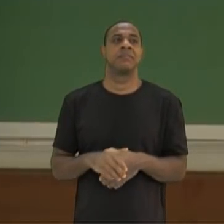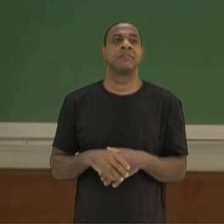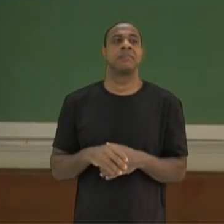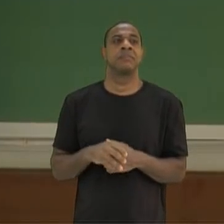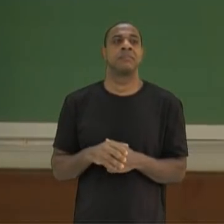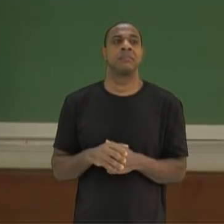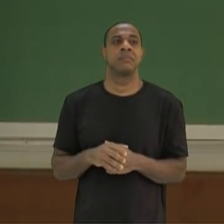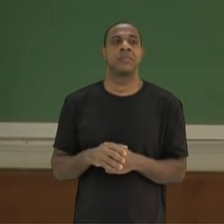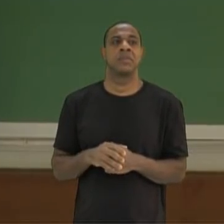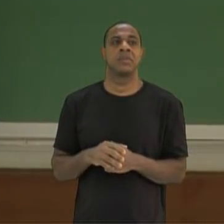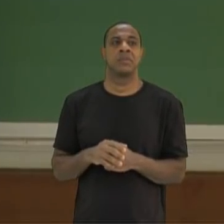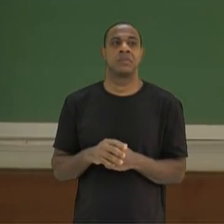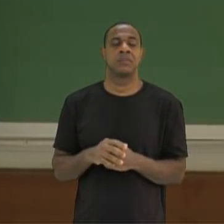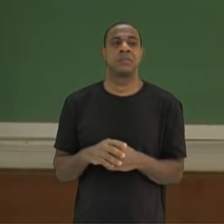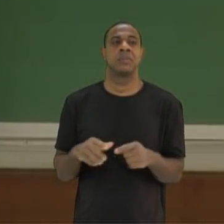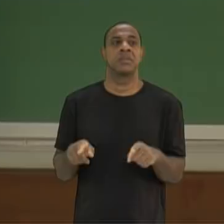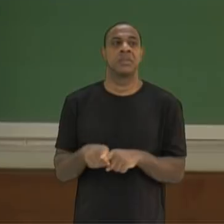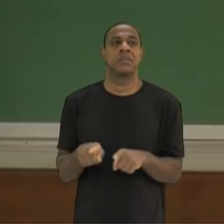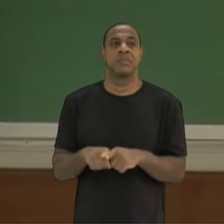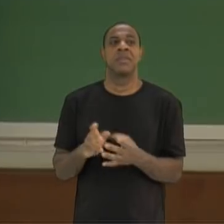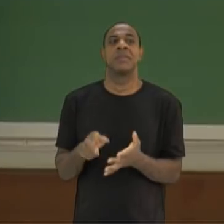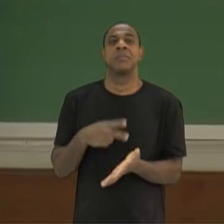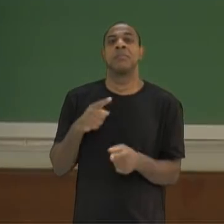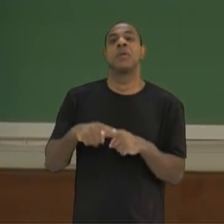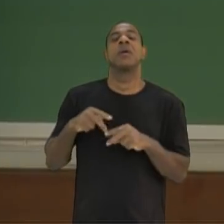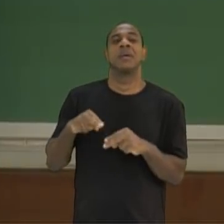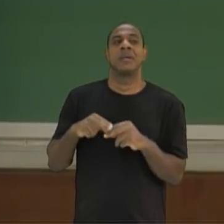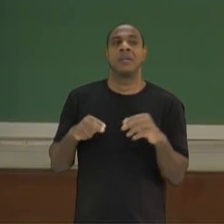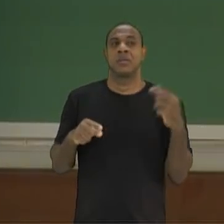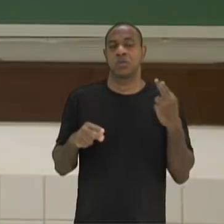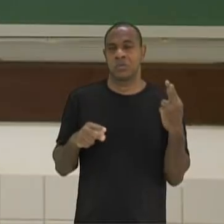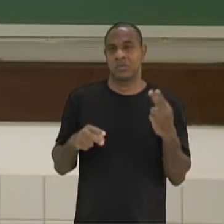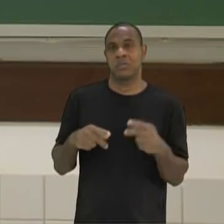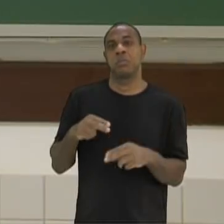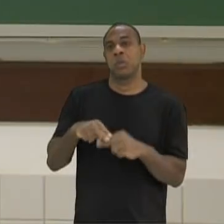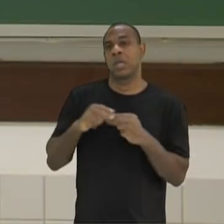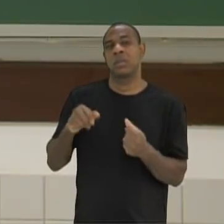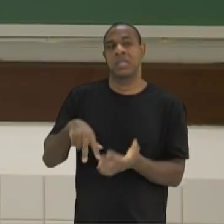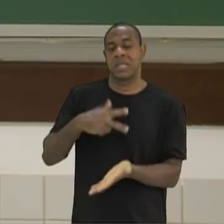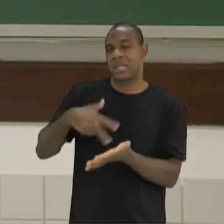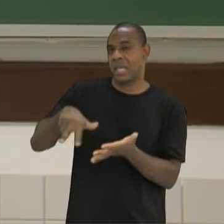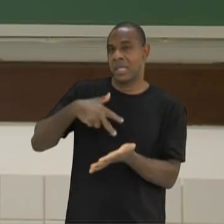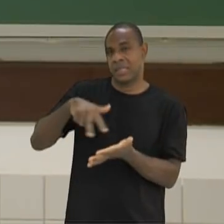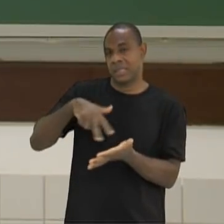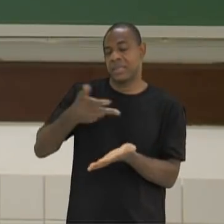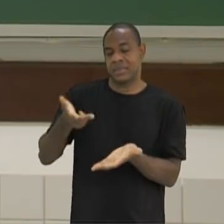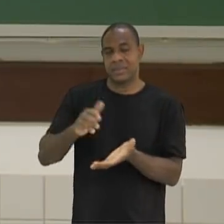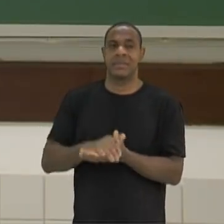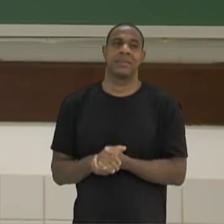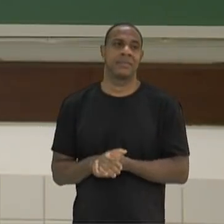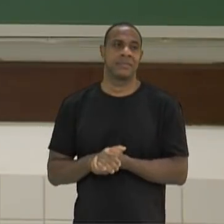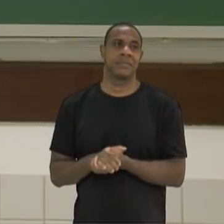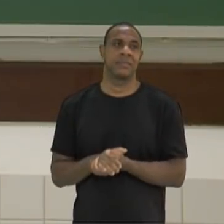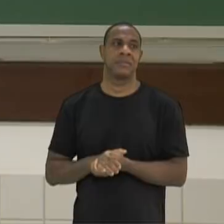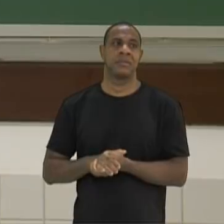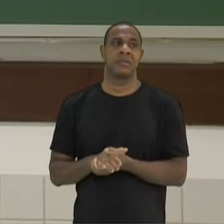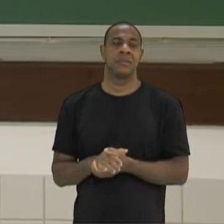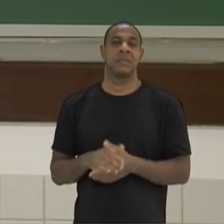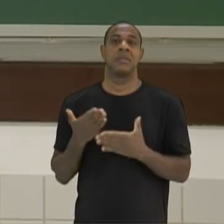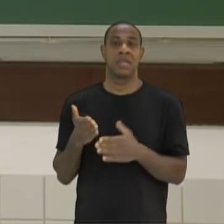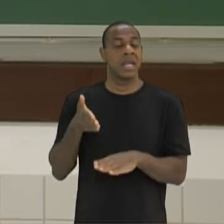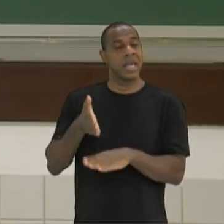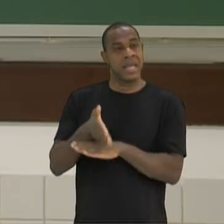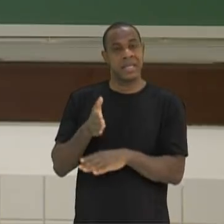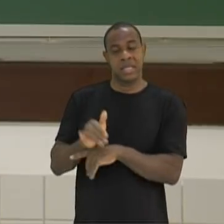Andrei, ele é conhecido pela sua dança finger-tutting, né? E se você sentiu curiosidade, saber mais dessa dança, entra lá